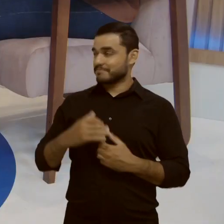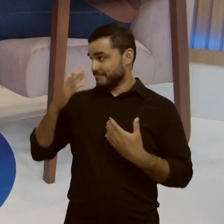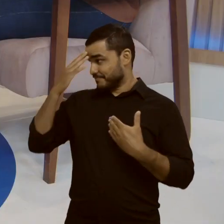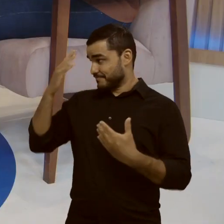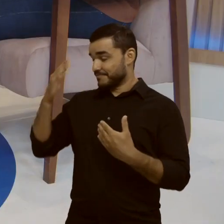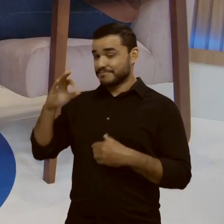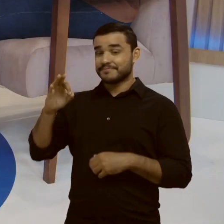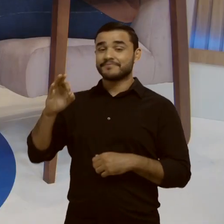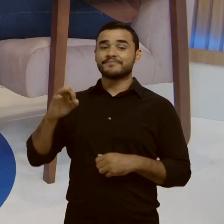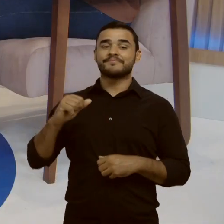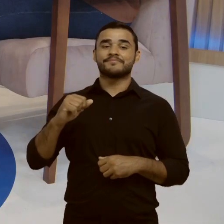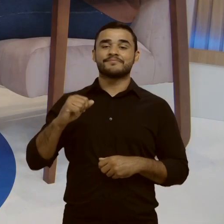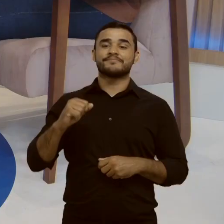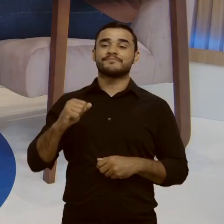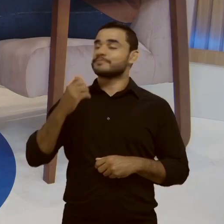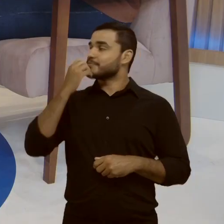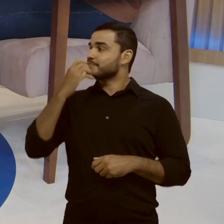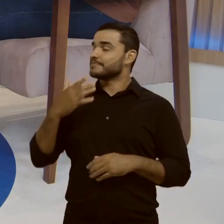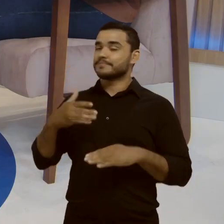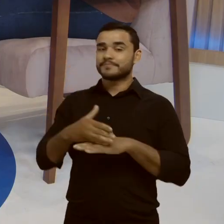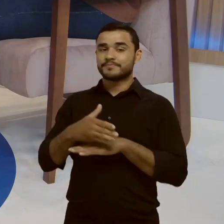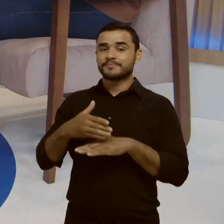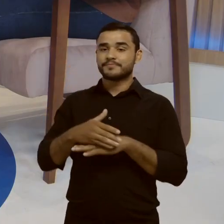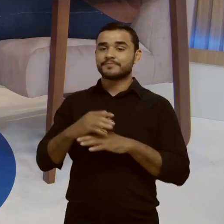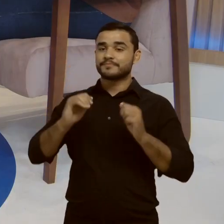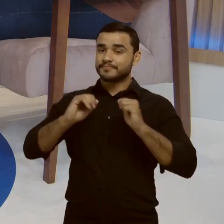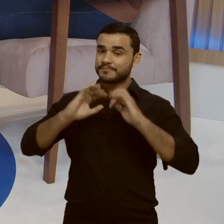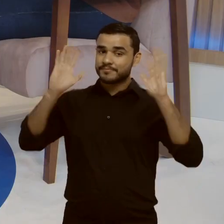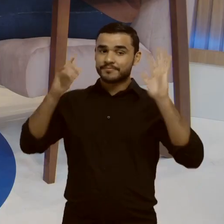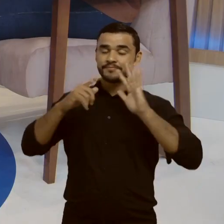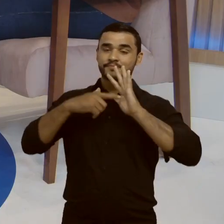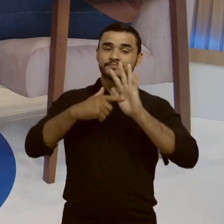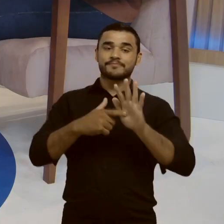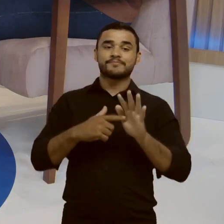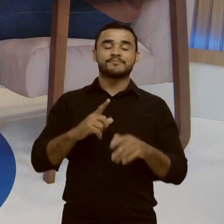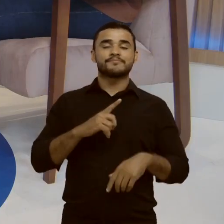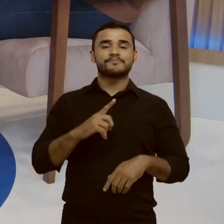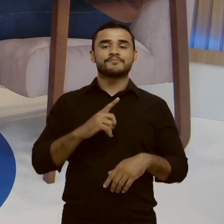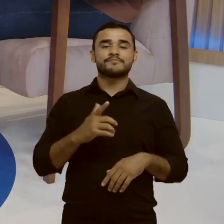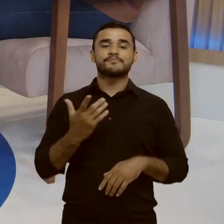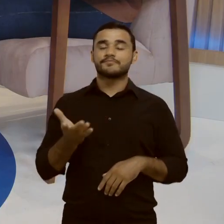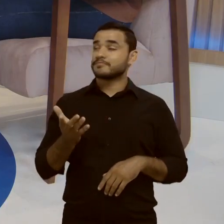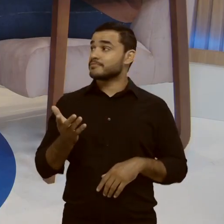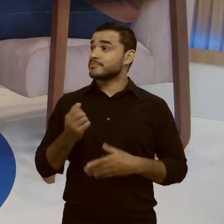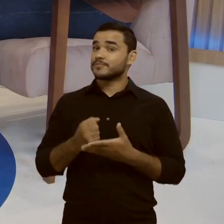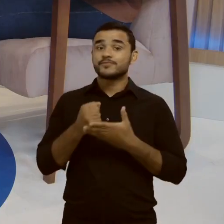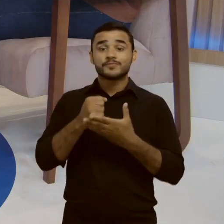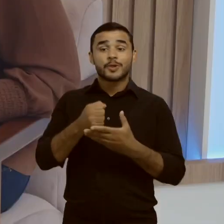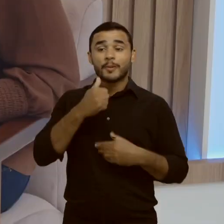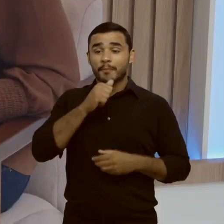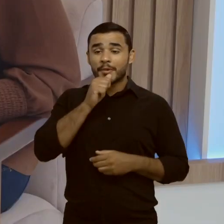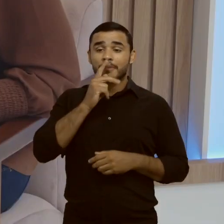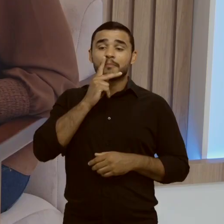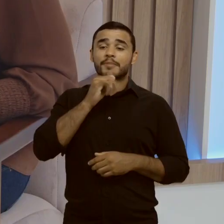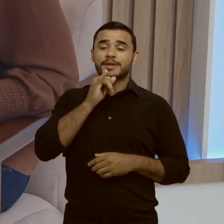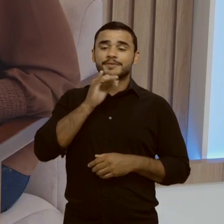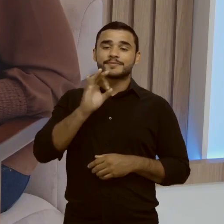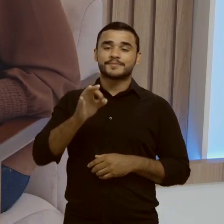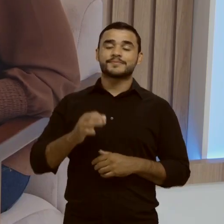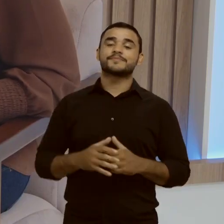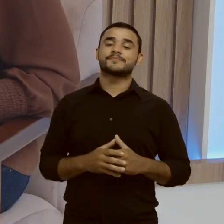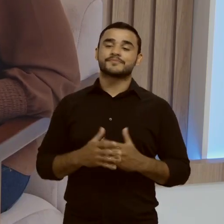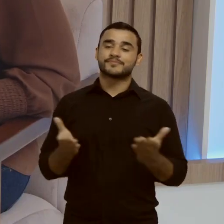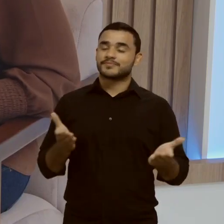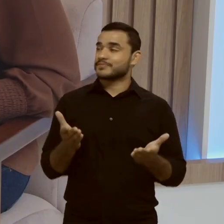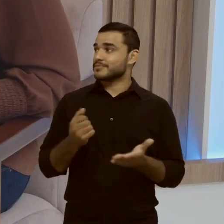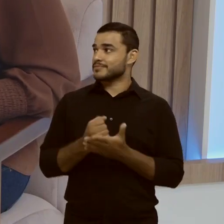pela oportunidade de estar aqui, podendo esclarecer um pouquinho, ajudando os pais nesse período, que já está quase acabando, né? Mas estamos